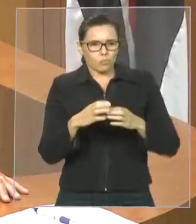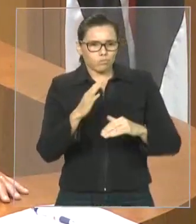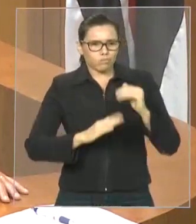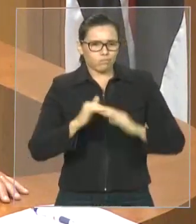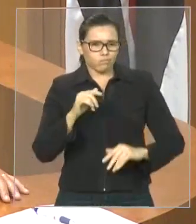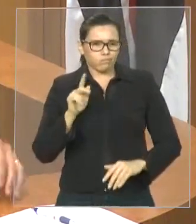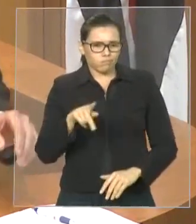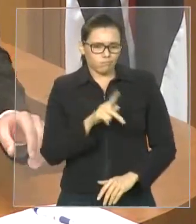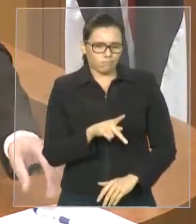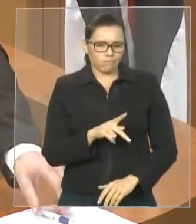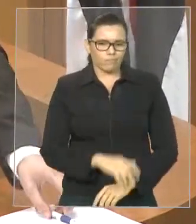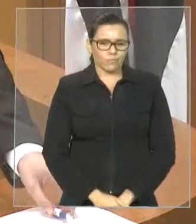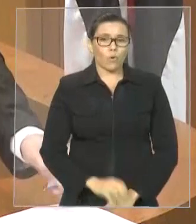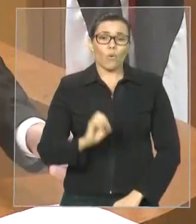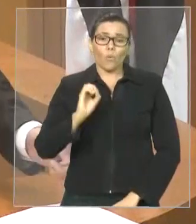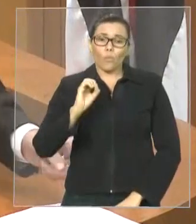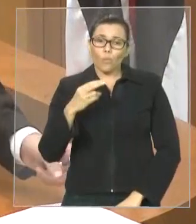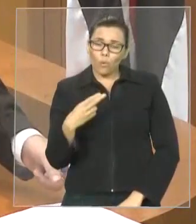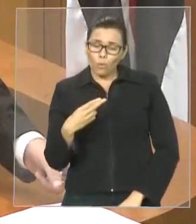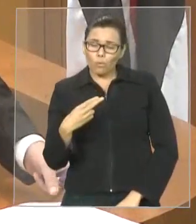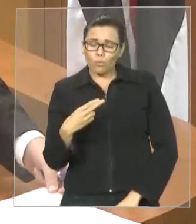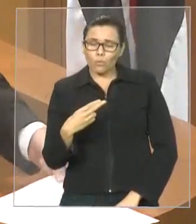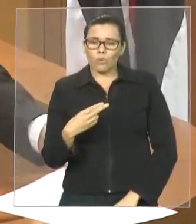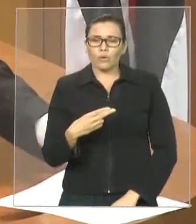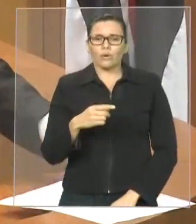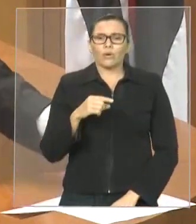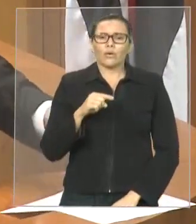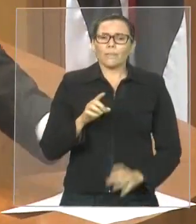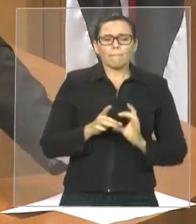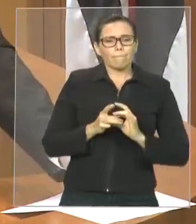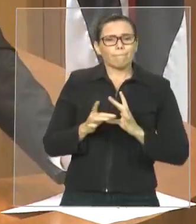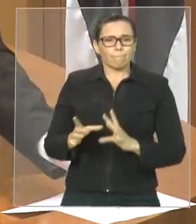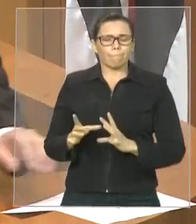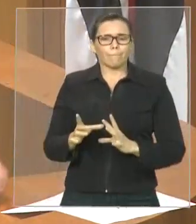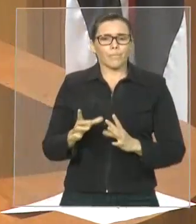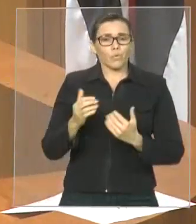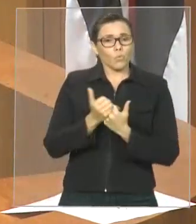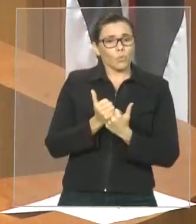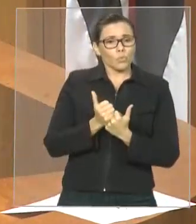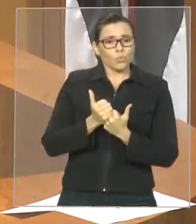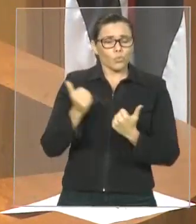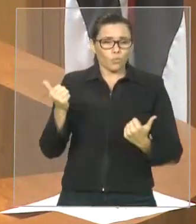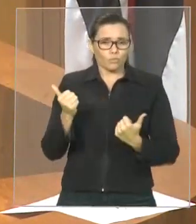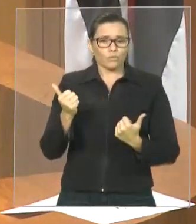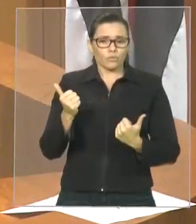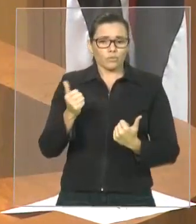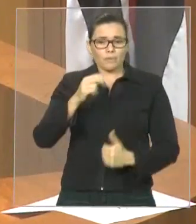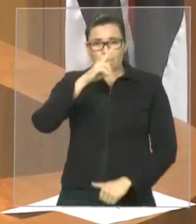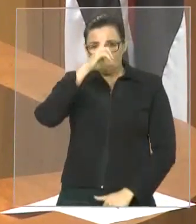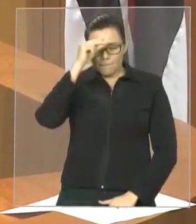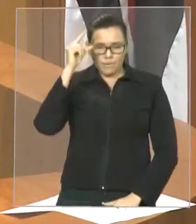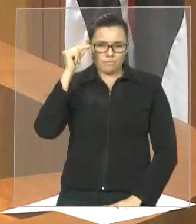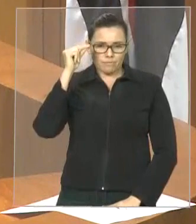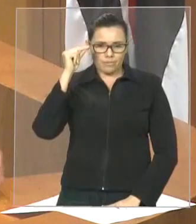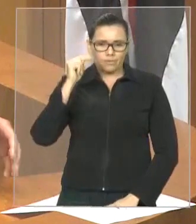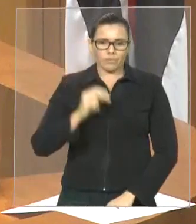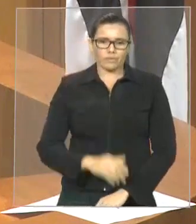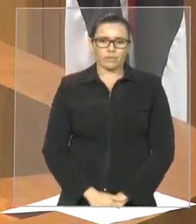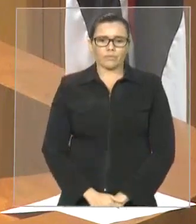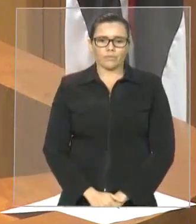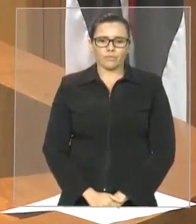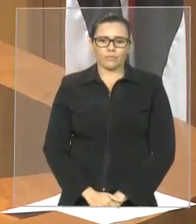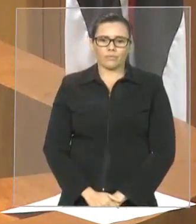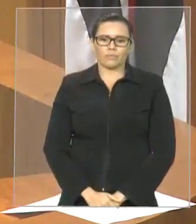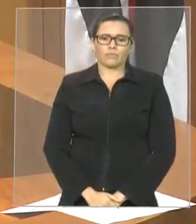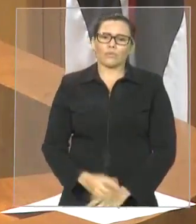o que eu percebo é que os eventos que o prefeito de São Luís não vai, em todos eles o vice-prefeito está. Quer dizer que